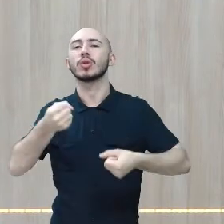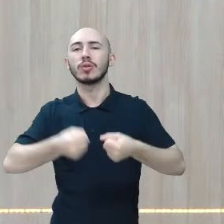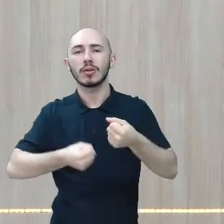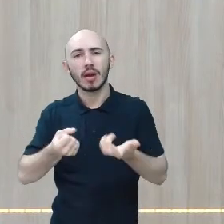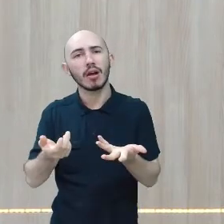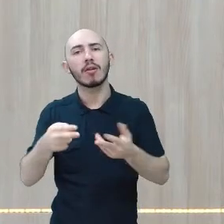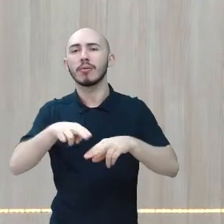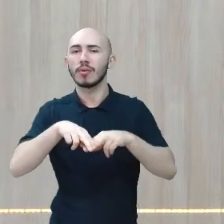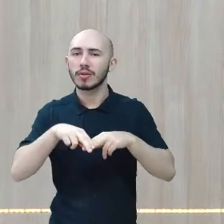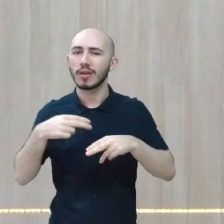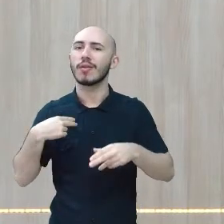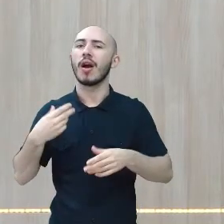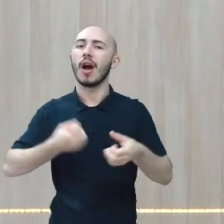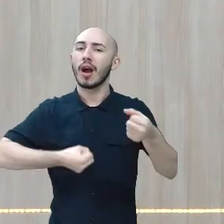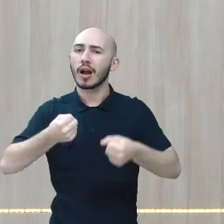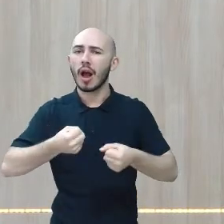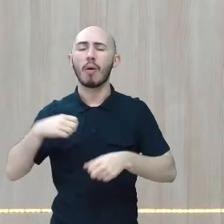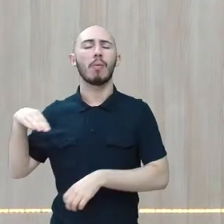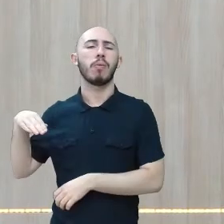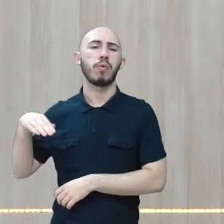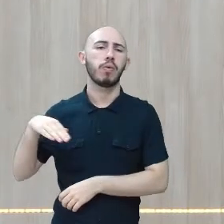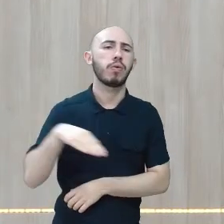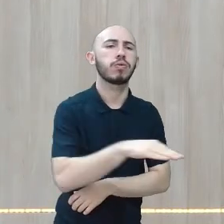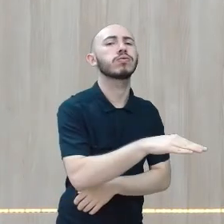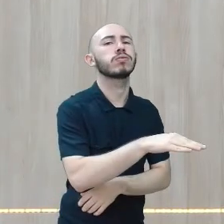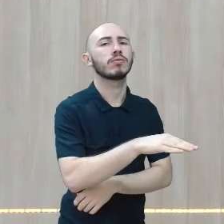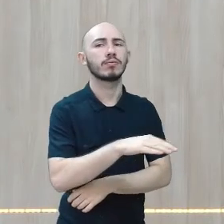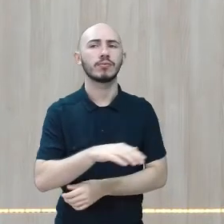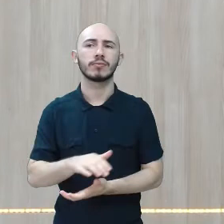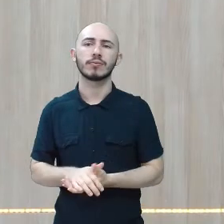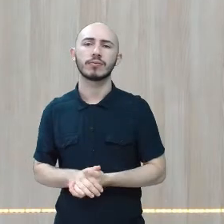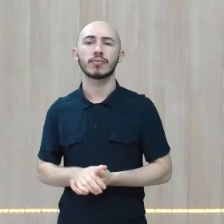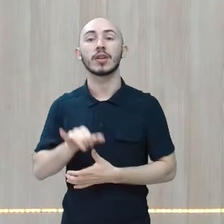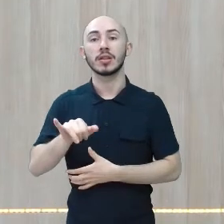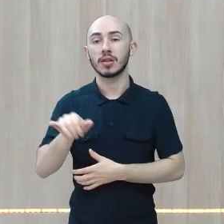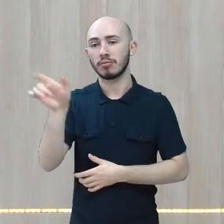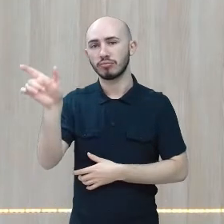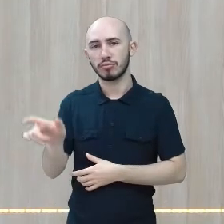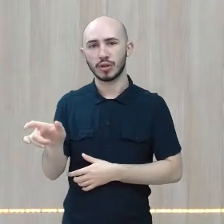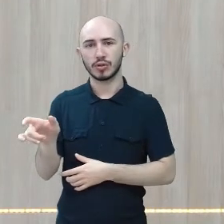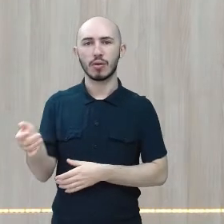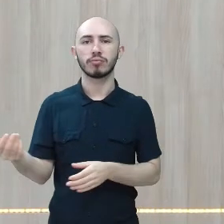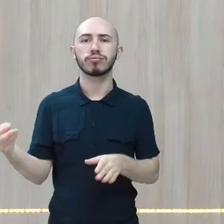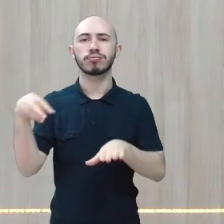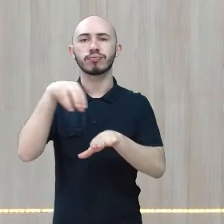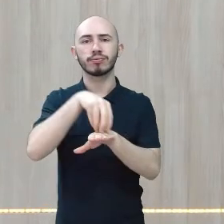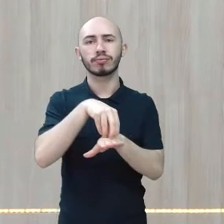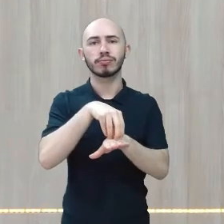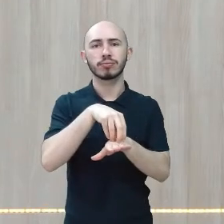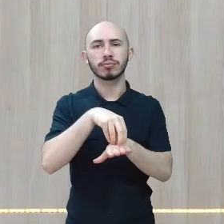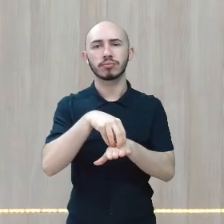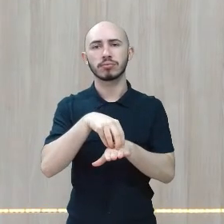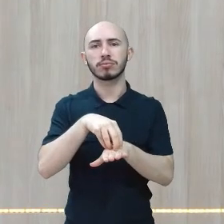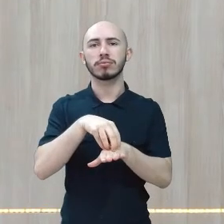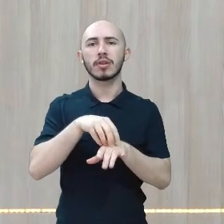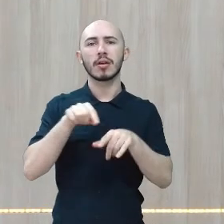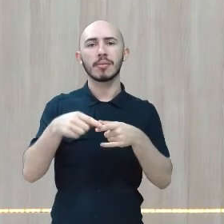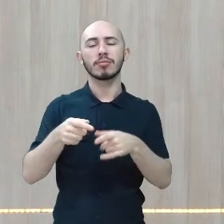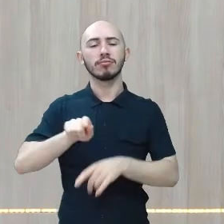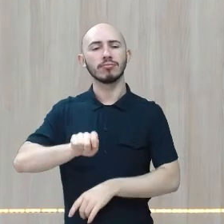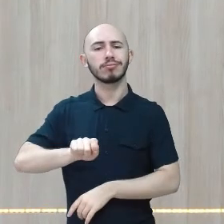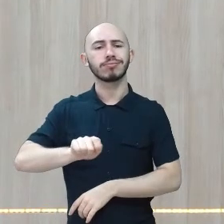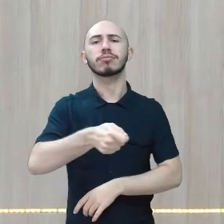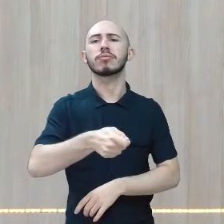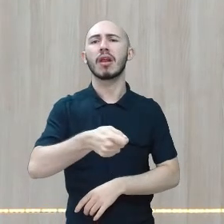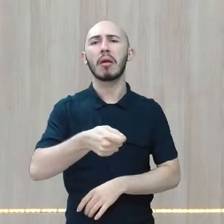Porque se não tiver o motor, quando o motorista pega o seu carro, ele automaticamente ele vai lá na chave e